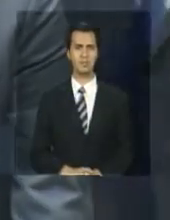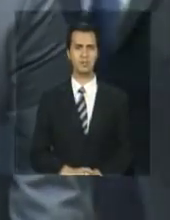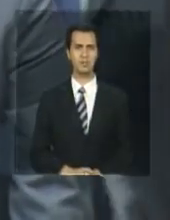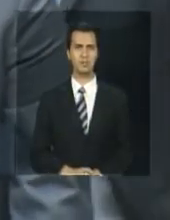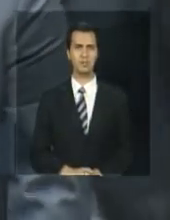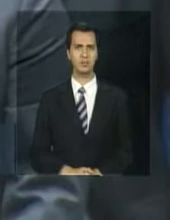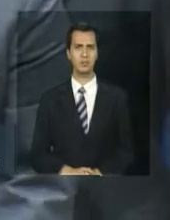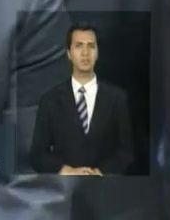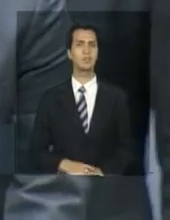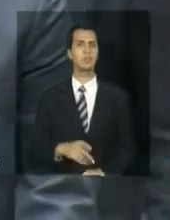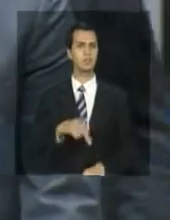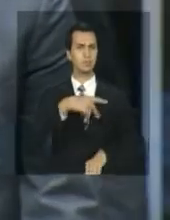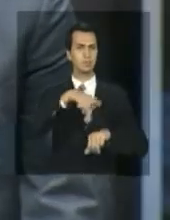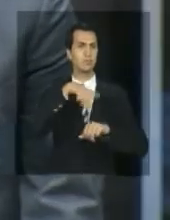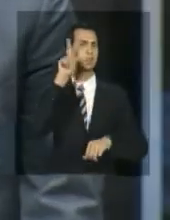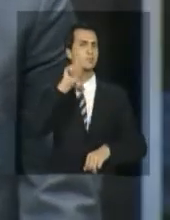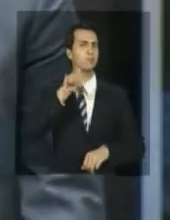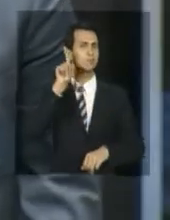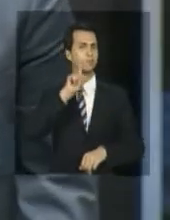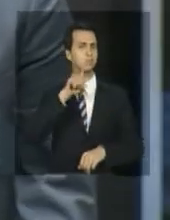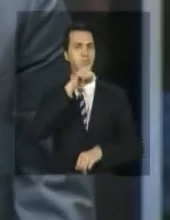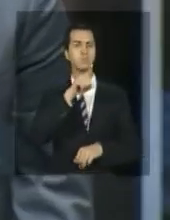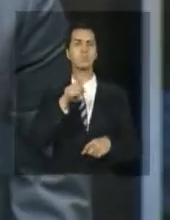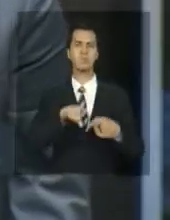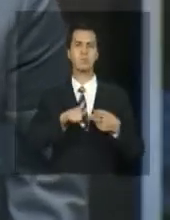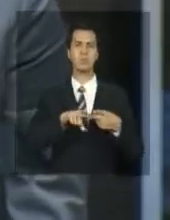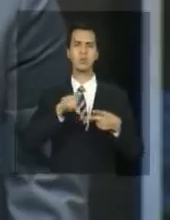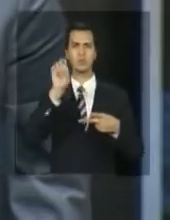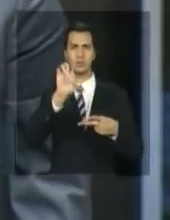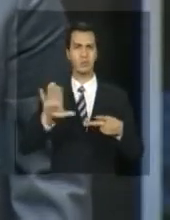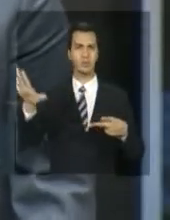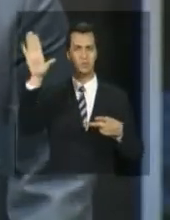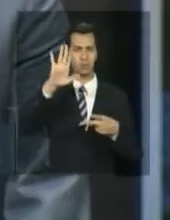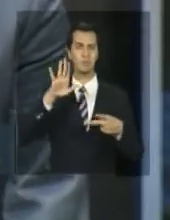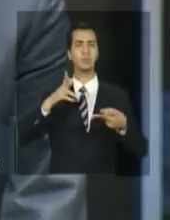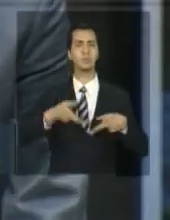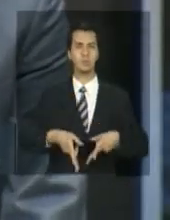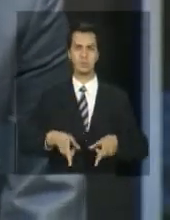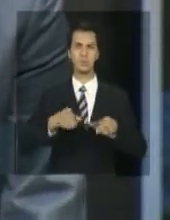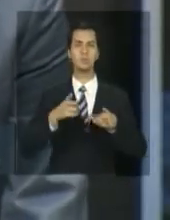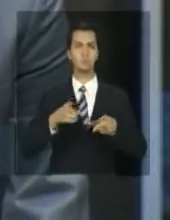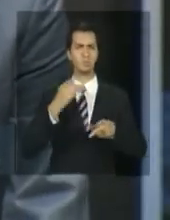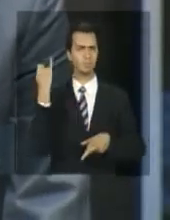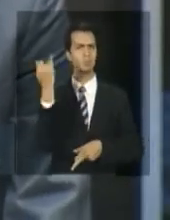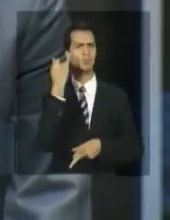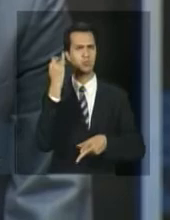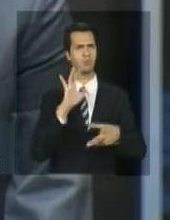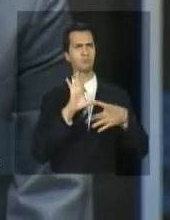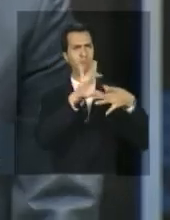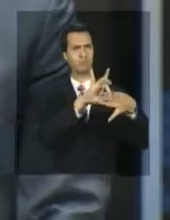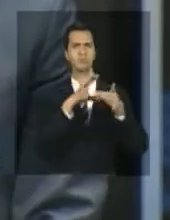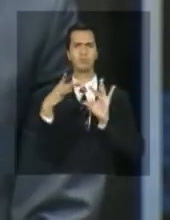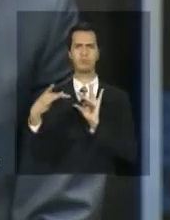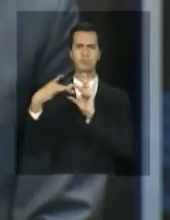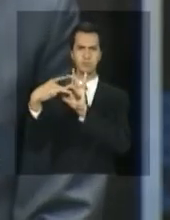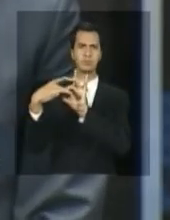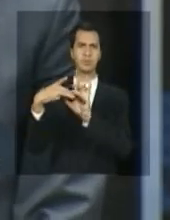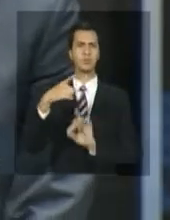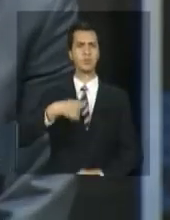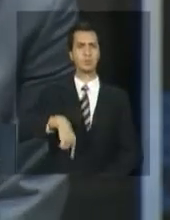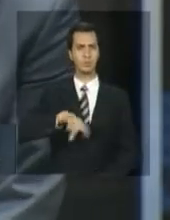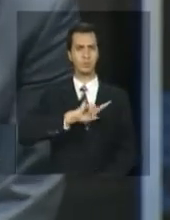Estados Unidos e Europa seguirão representando importantes parceiros com os